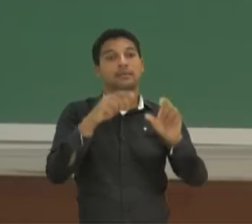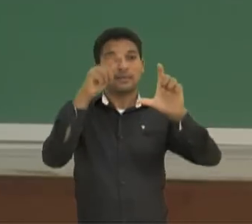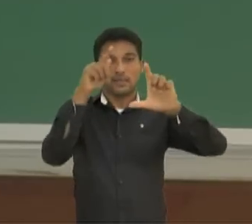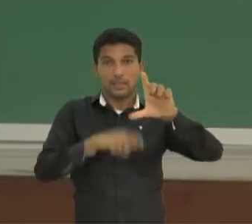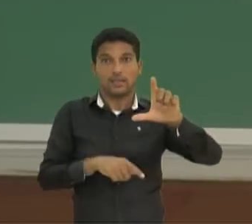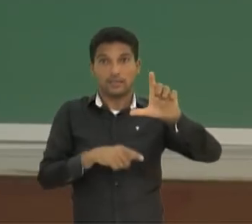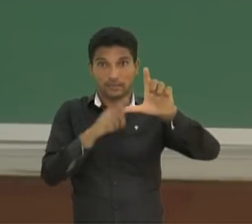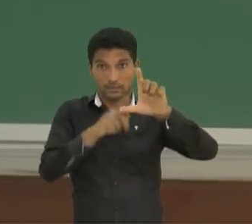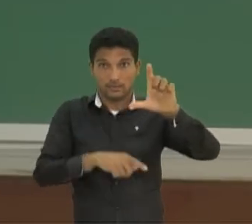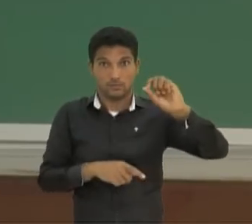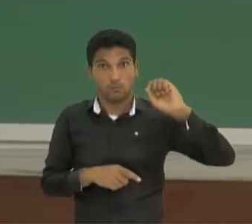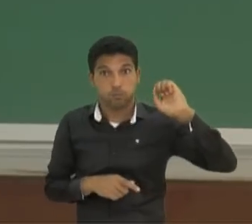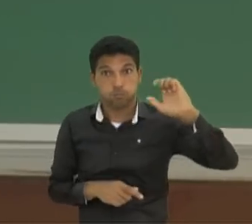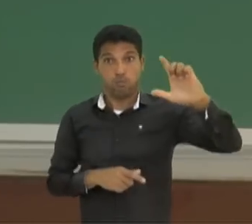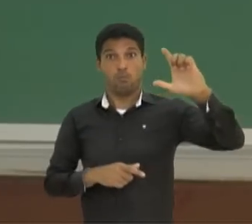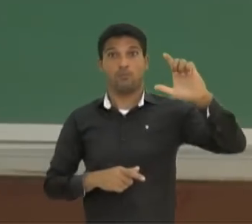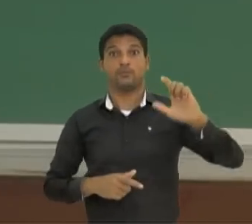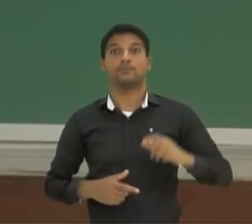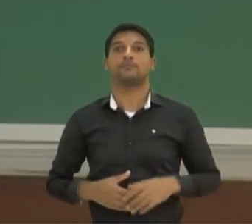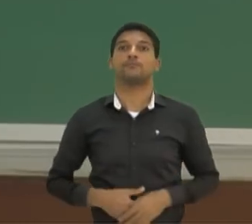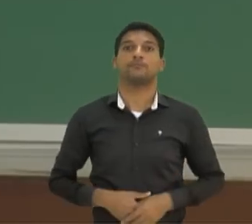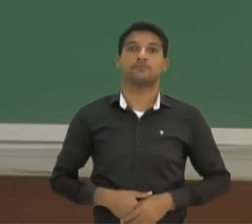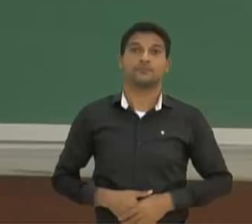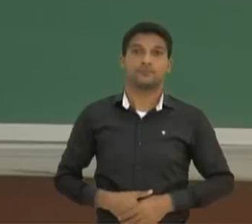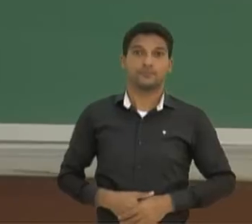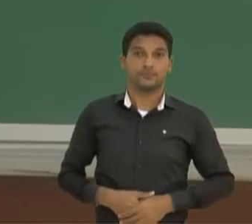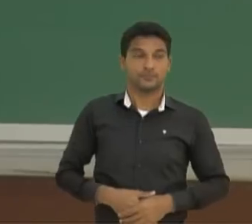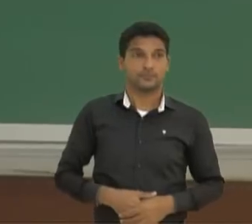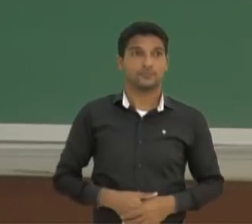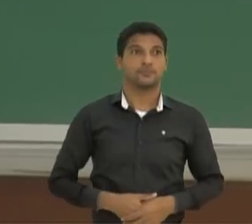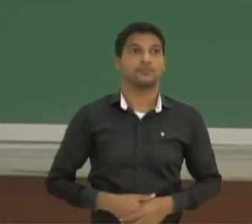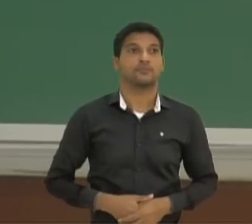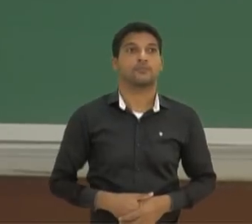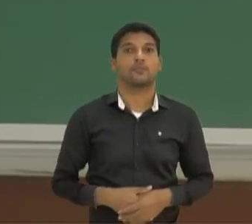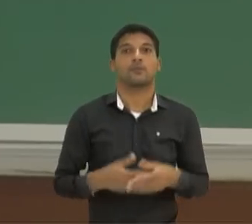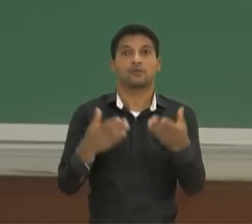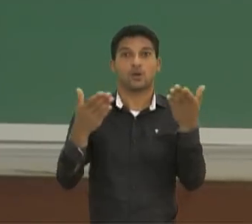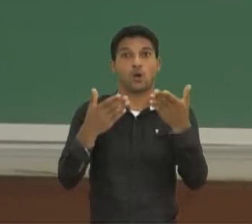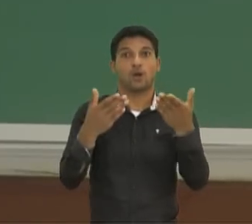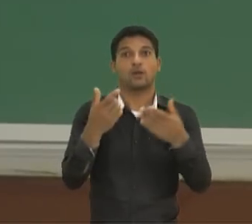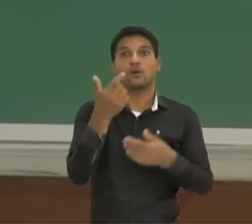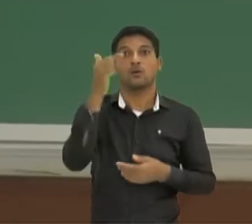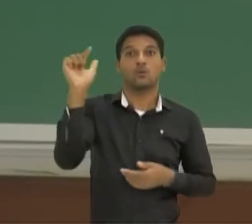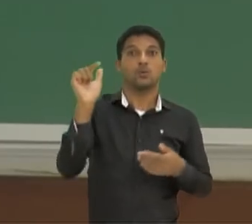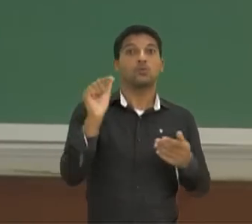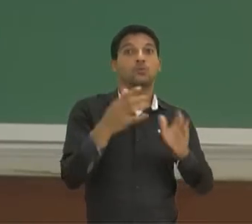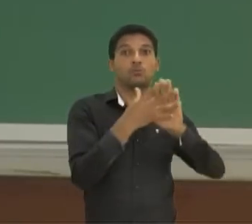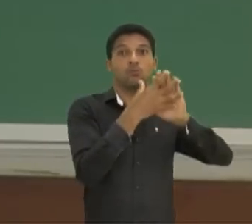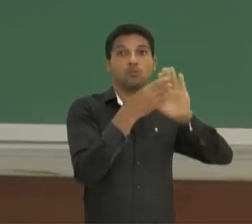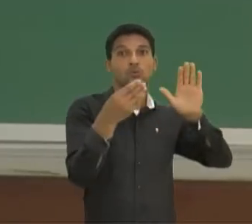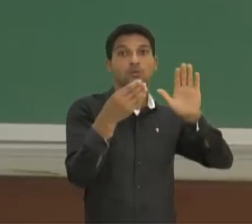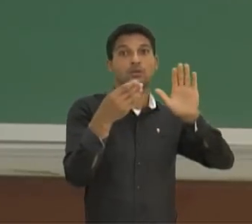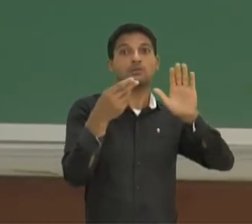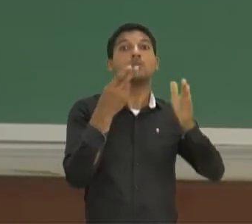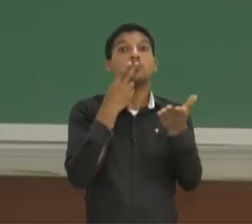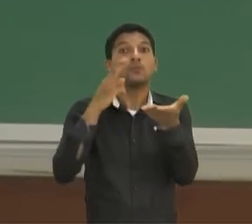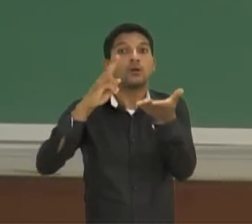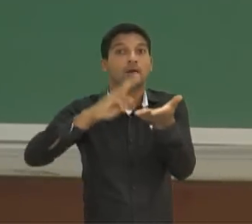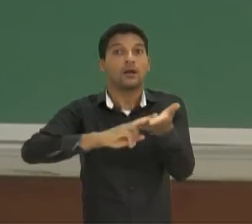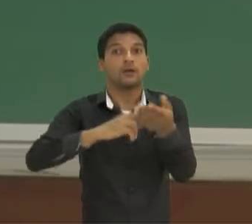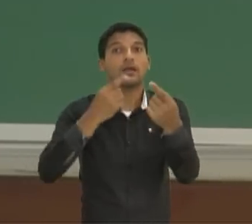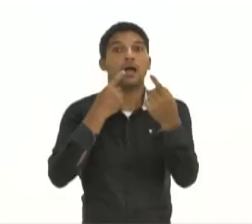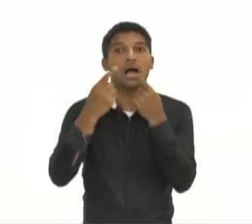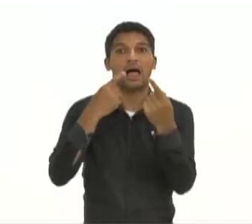ser substantivo próprio, ok? Vamos ver aqui mais um modelo de carta de reclamação. Leiam aqui comigo, galera, observem